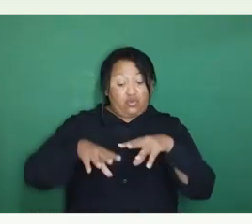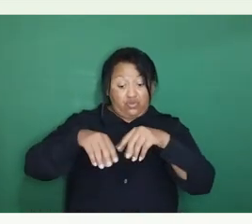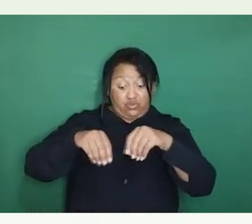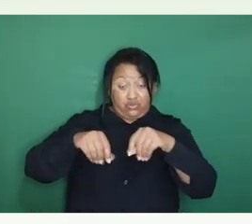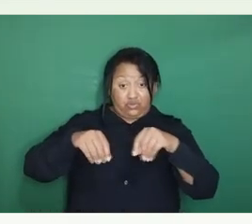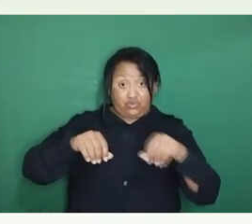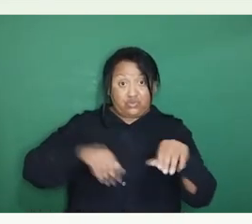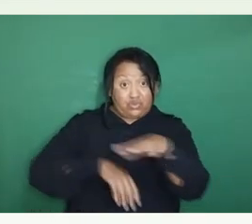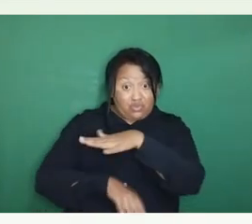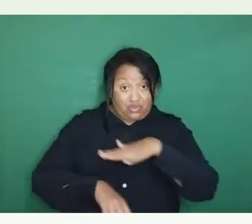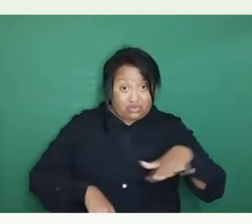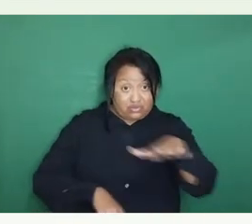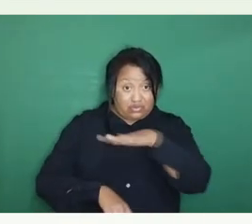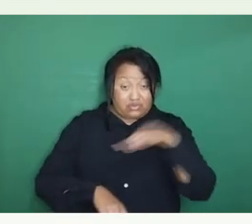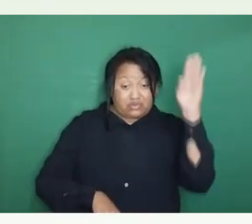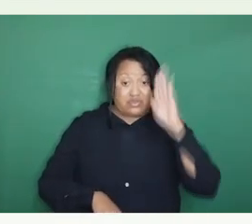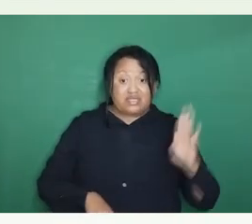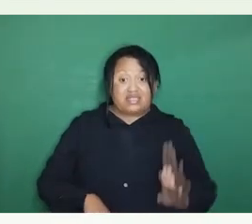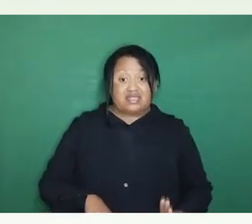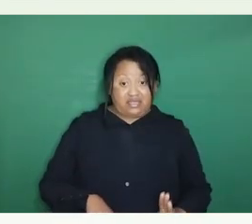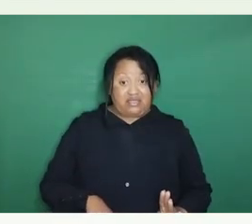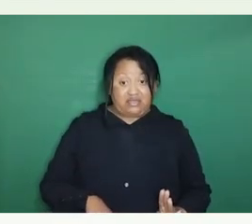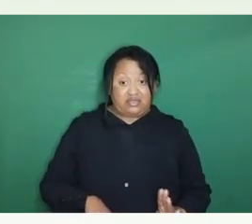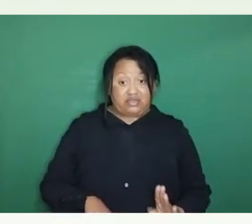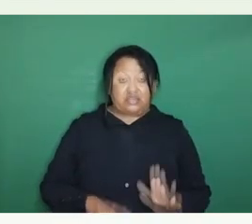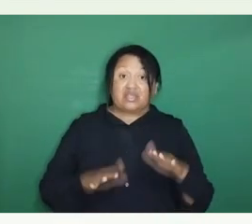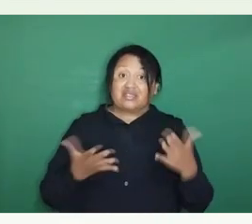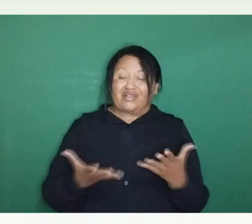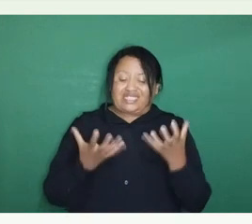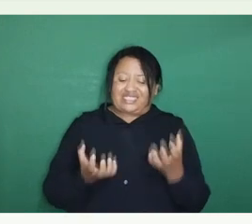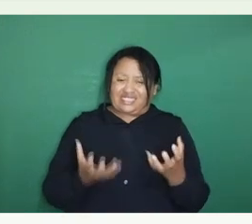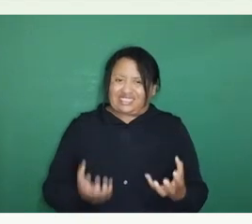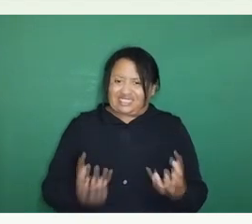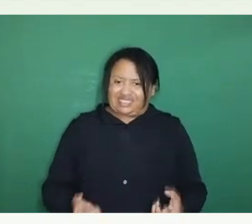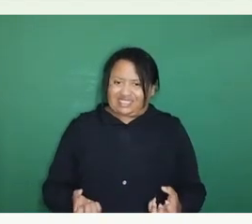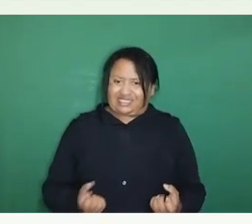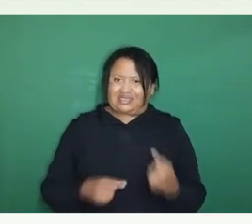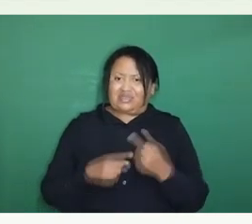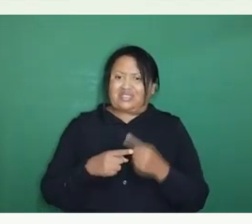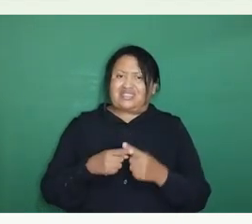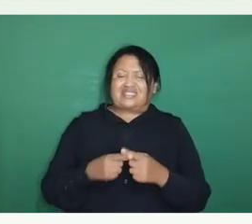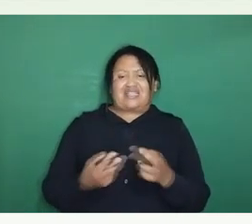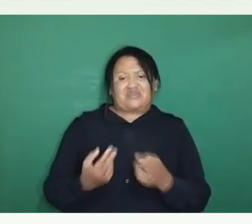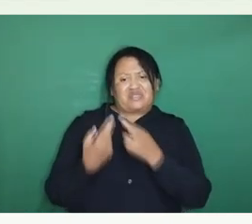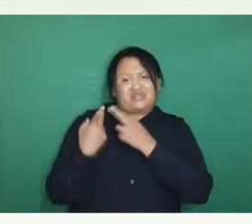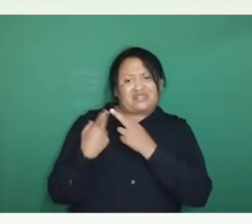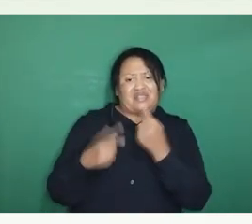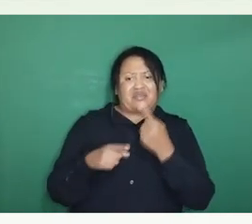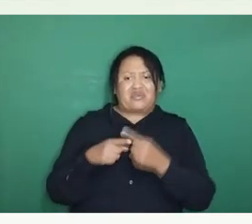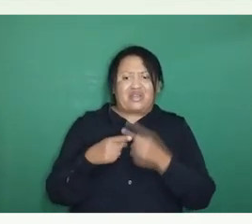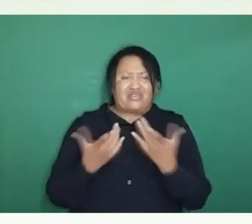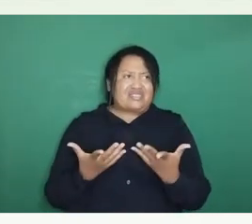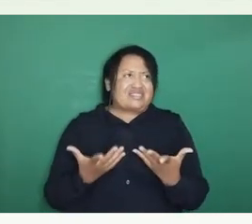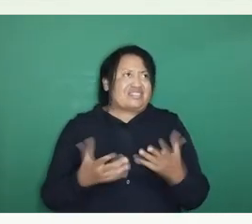de bases é perdas de base por conta de chuvas por exemplo só os ácidos com